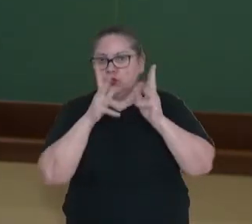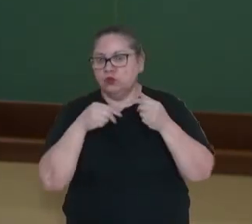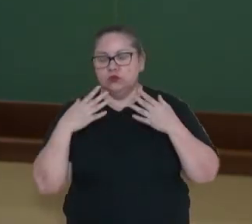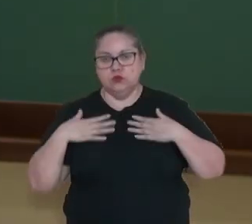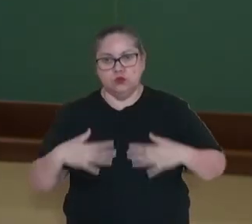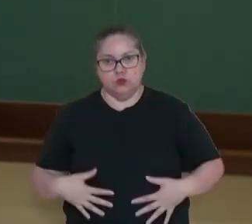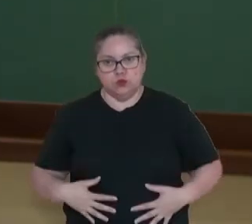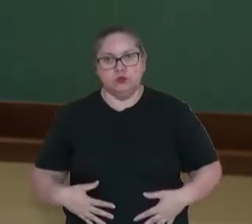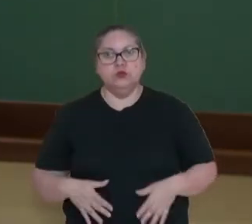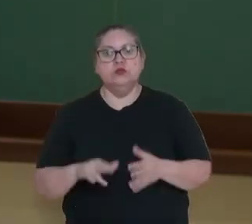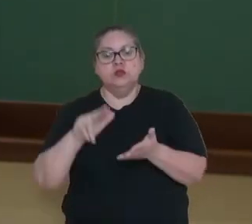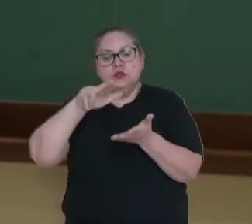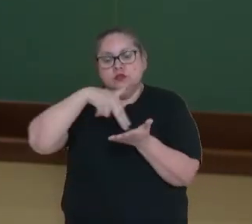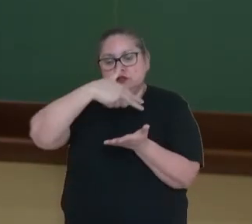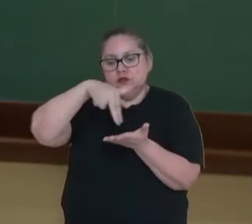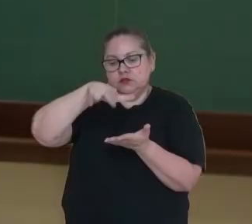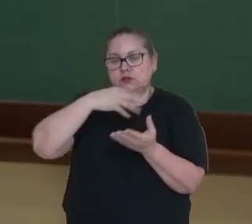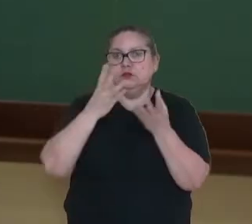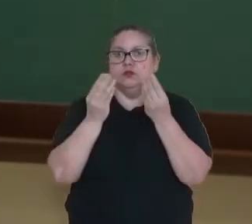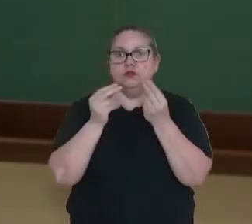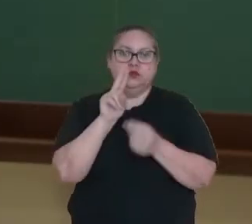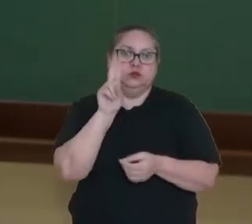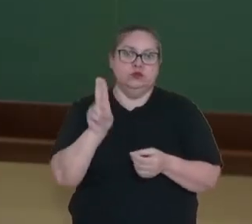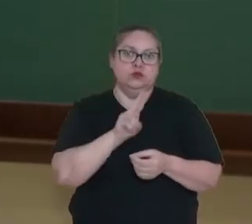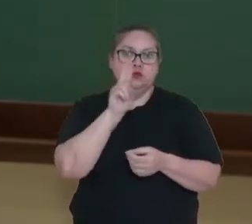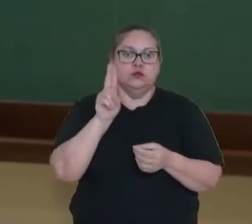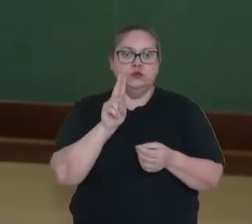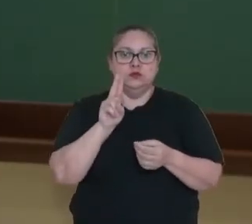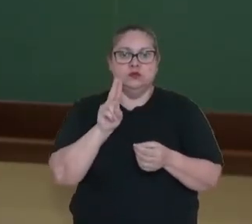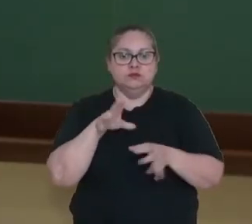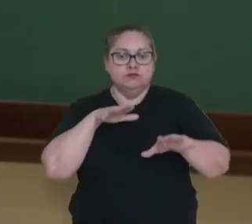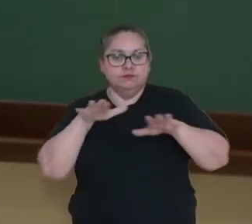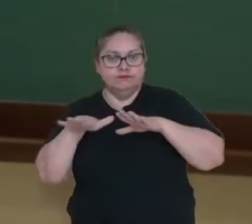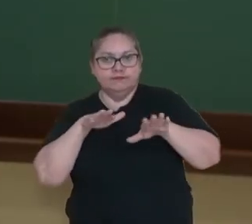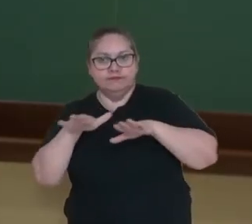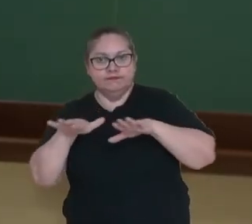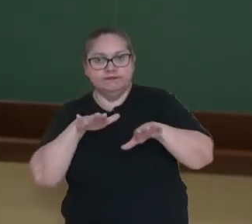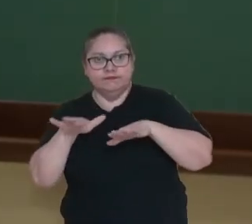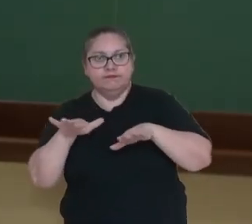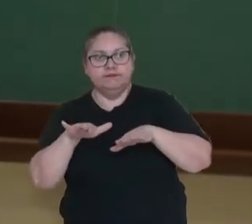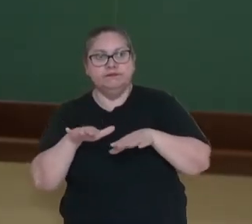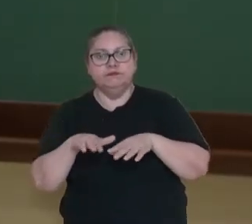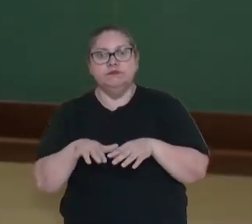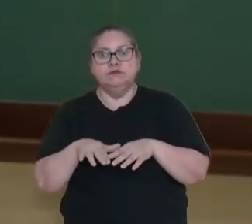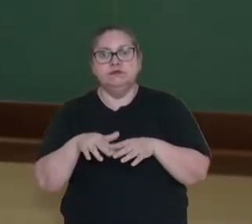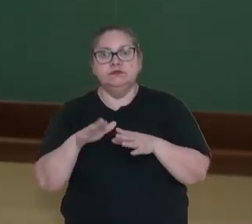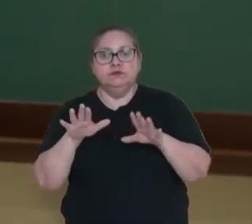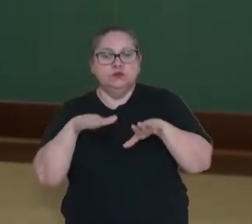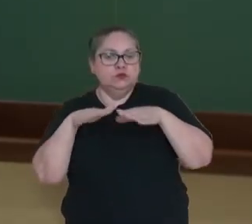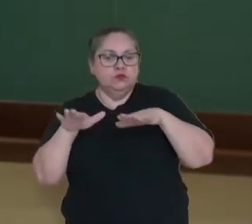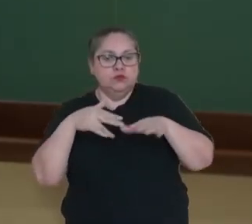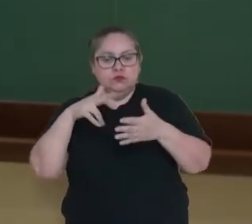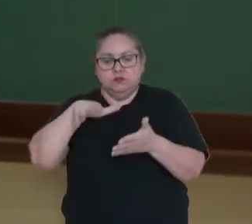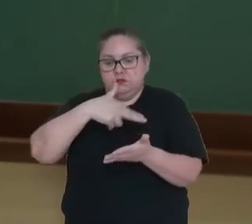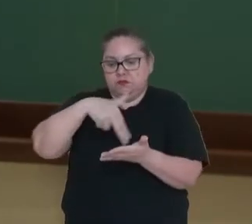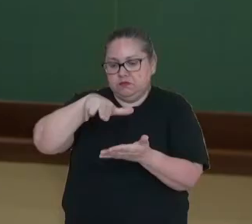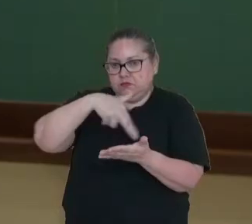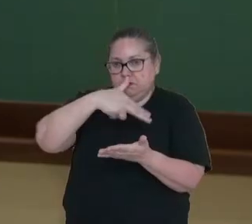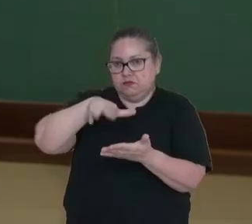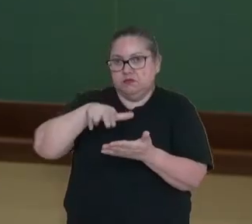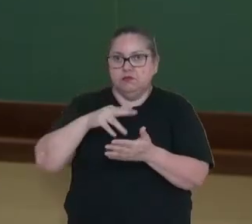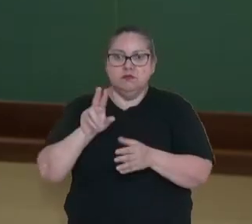Então, a dança utiliza muito do movimento, né, na sua comunicação